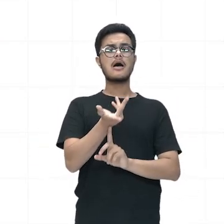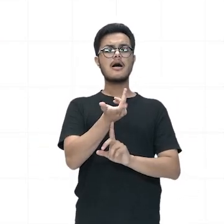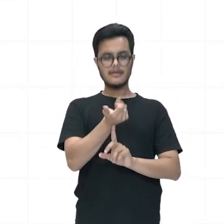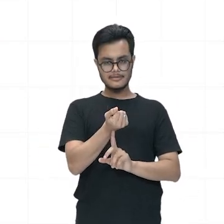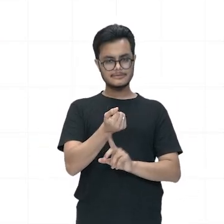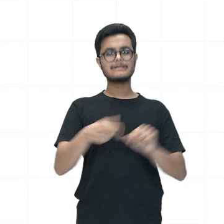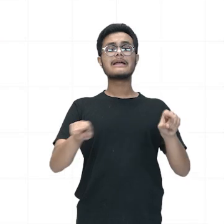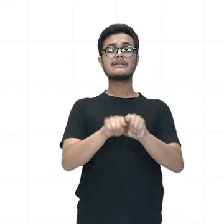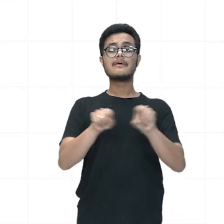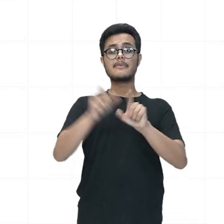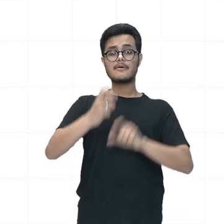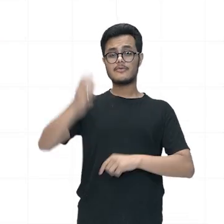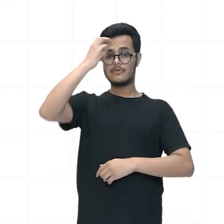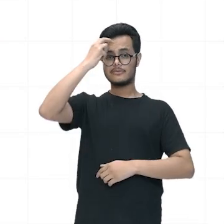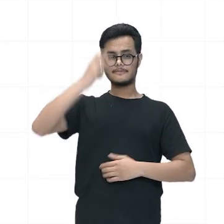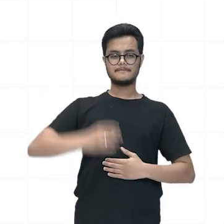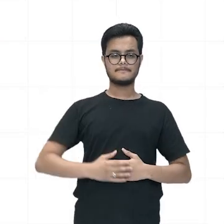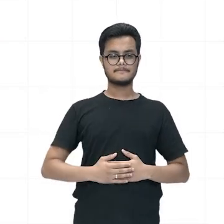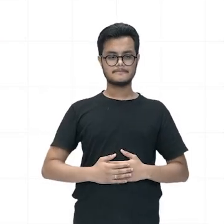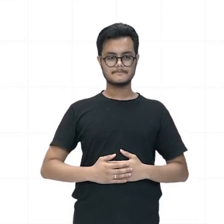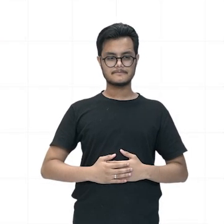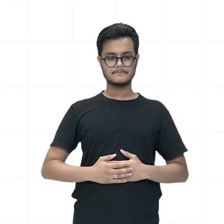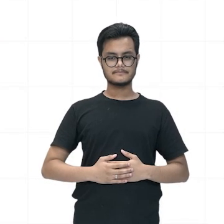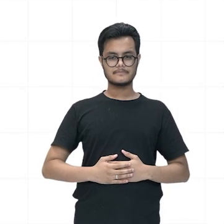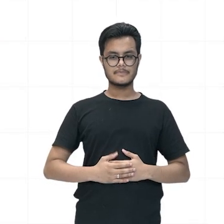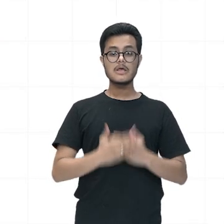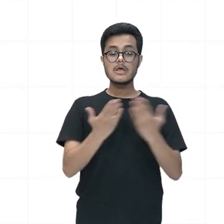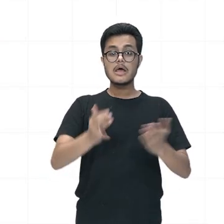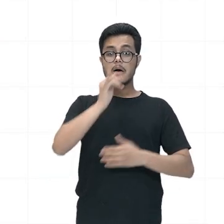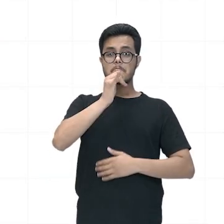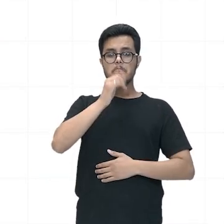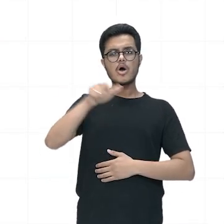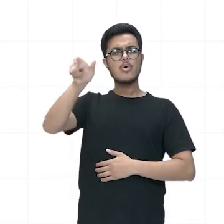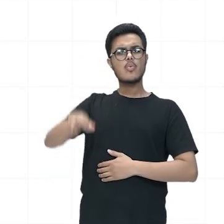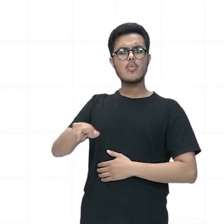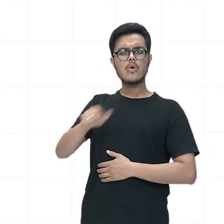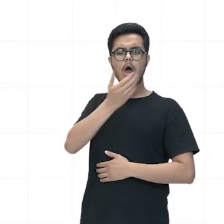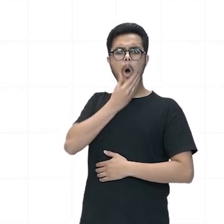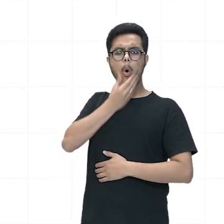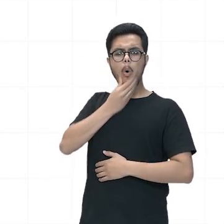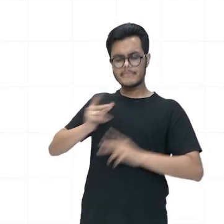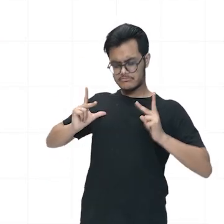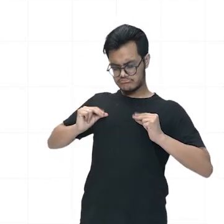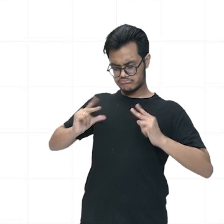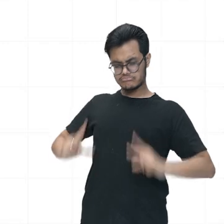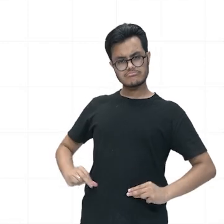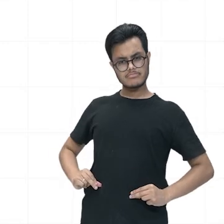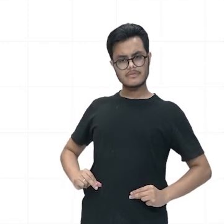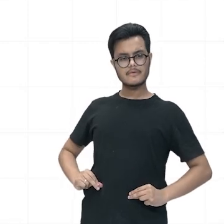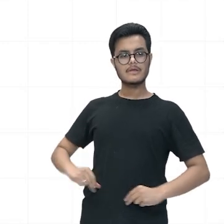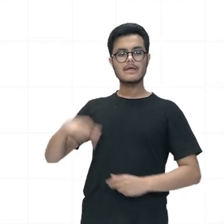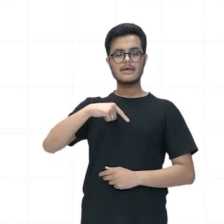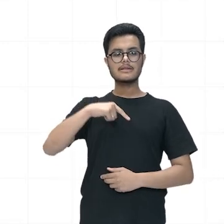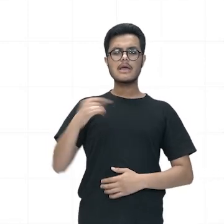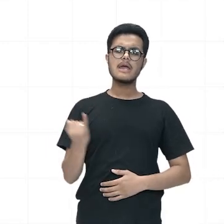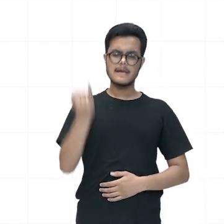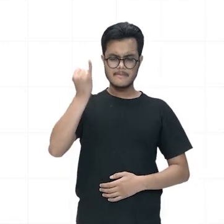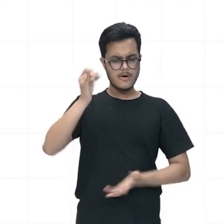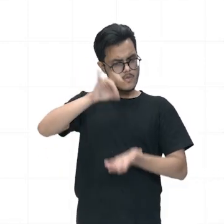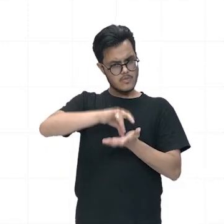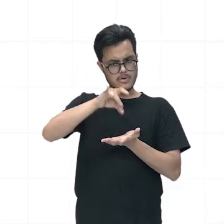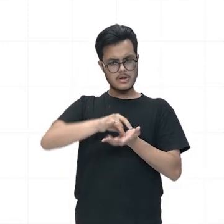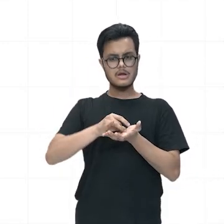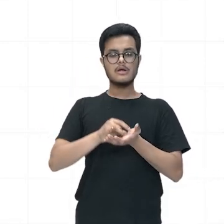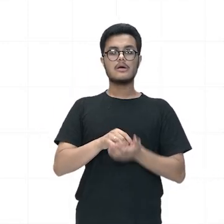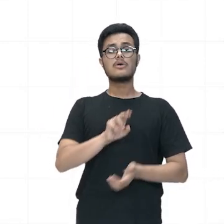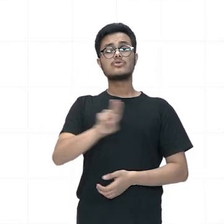da cultura. O Alexandre, como eu acabei de falar para vocês, que tinha também aí, né, era chamado